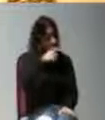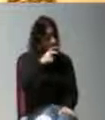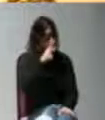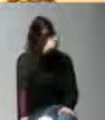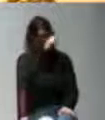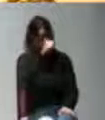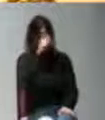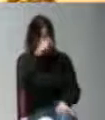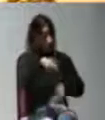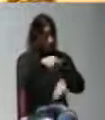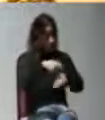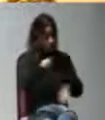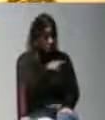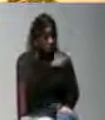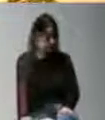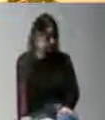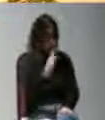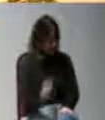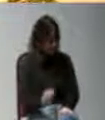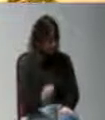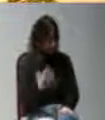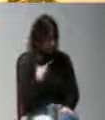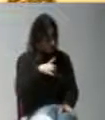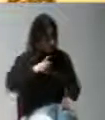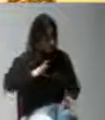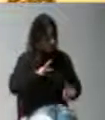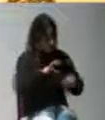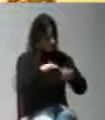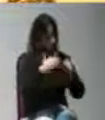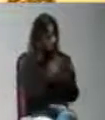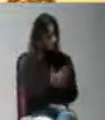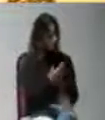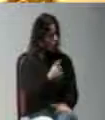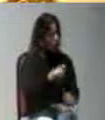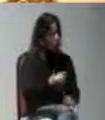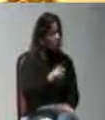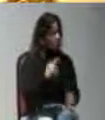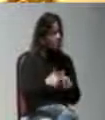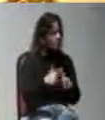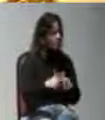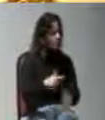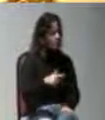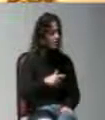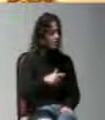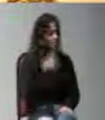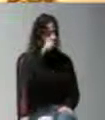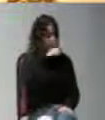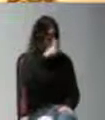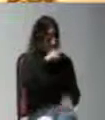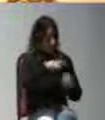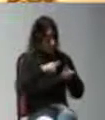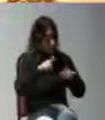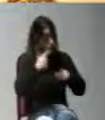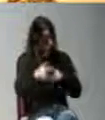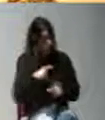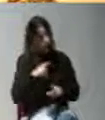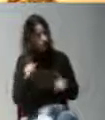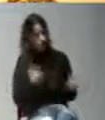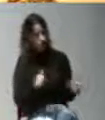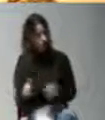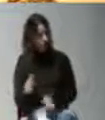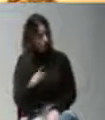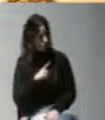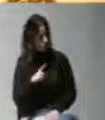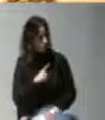Brasil. Mas ela está sendo atacada atualmente não por suas falhas, mas por suas qualidades. Neste